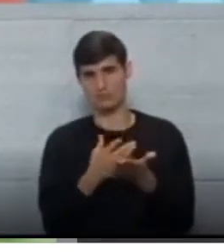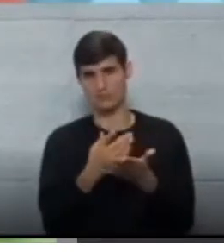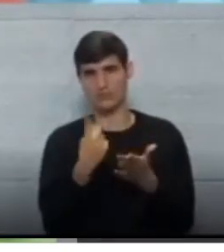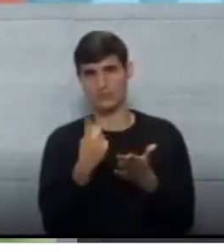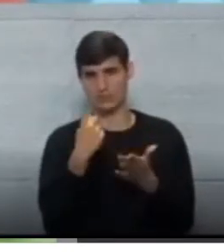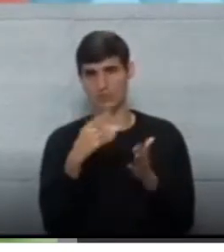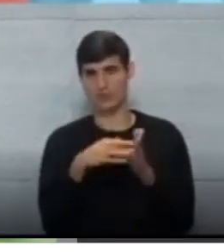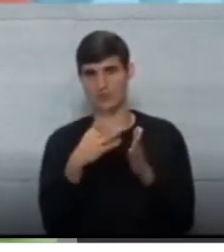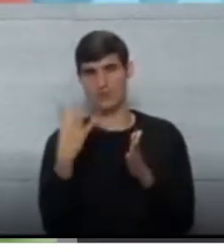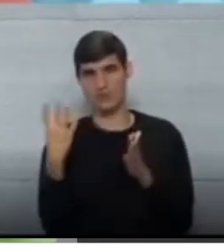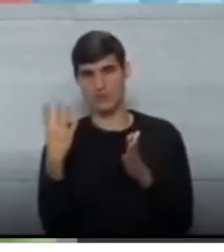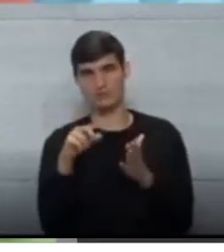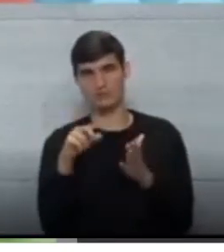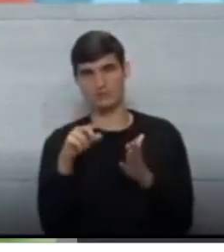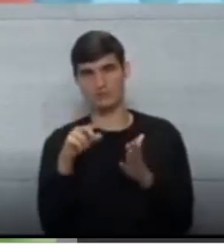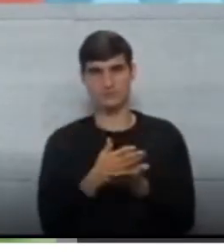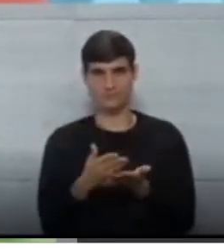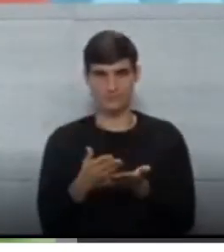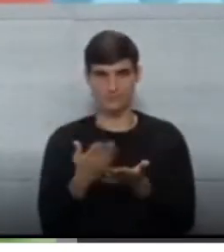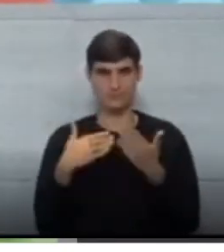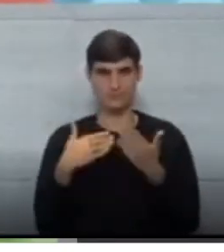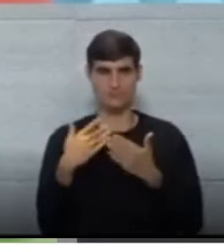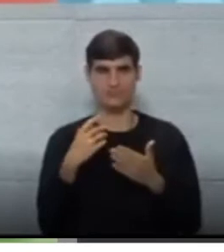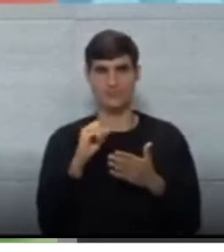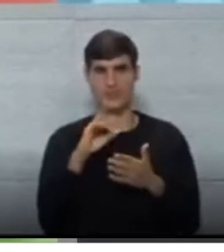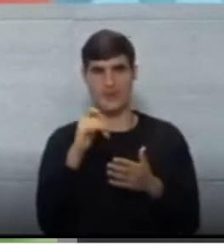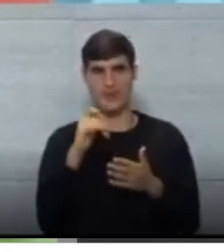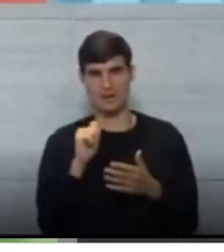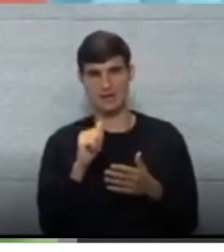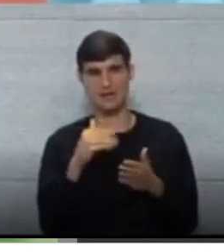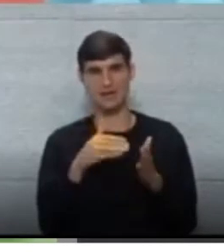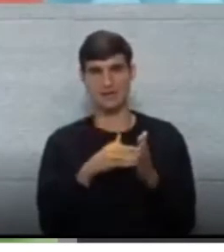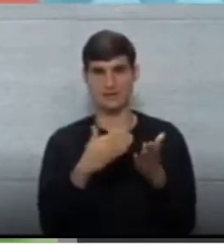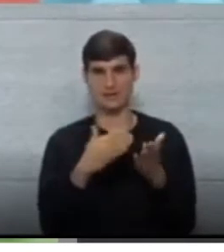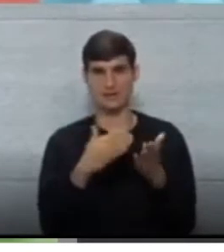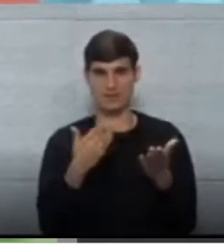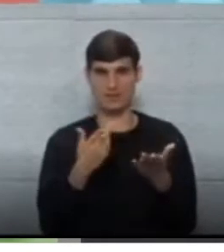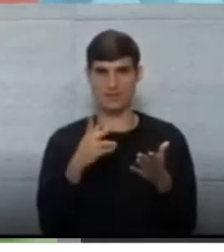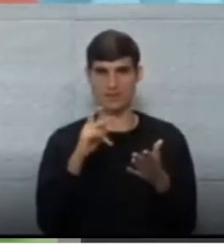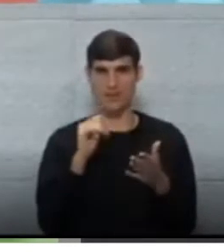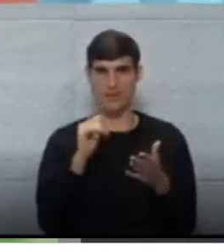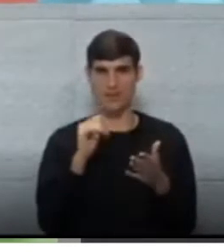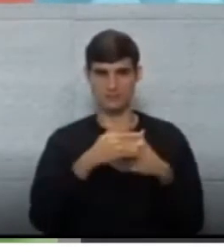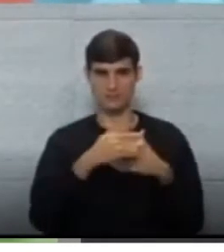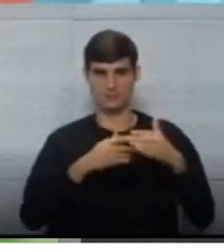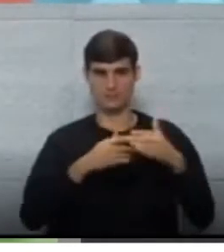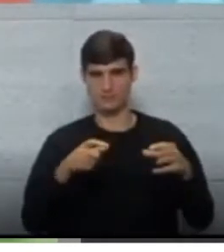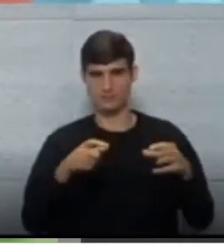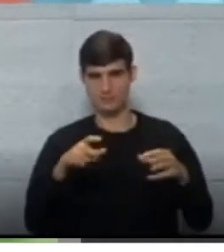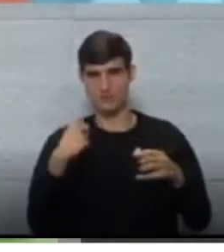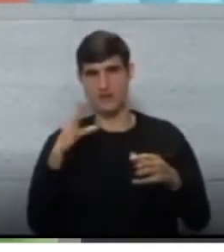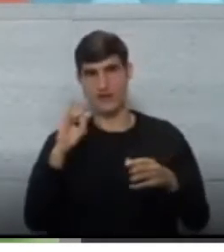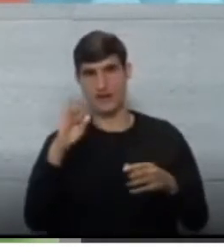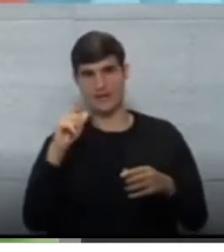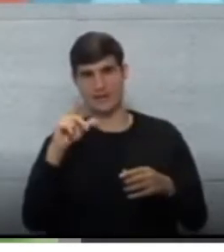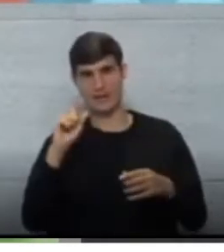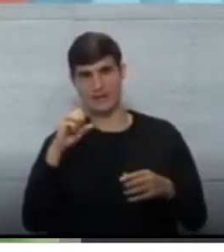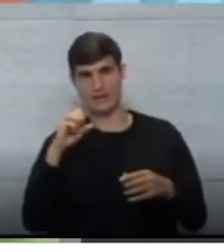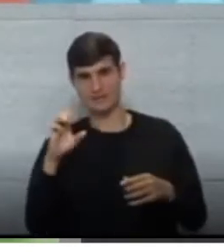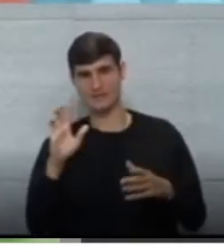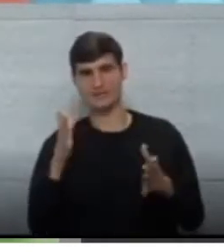realizamos hoje, desde fazer a diluição seriada, para fazer a inoculação na placa, prova da coagulase, prova da